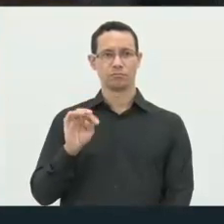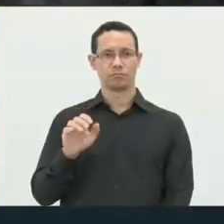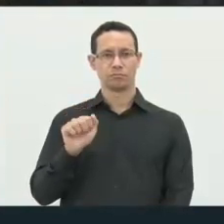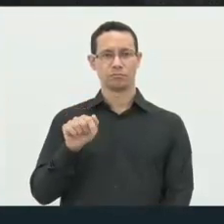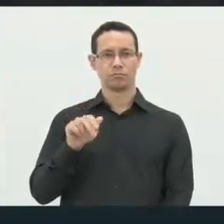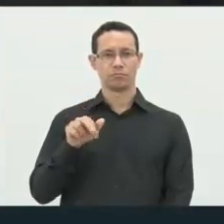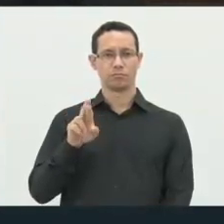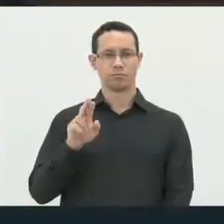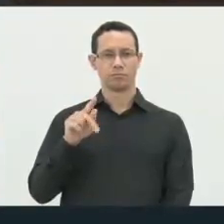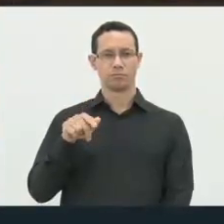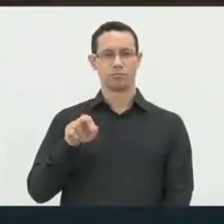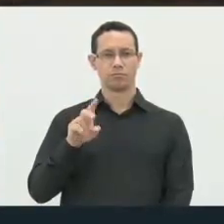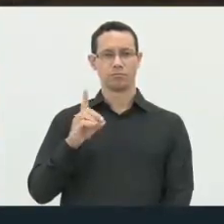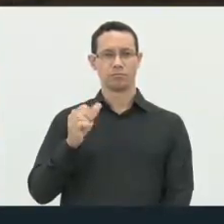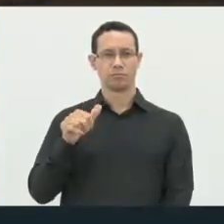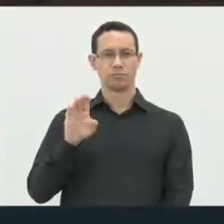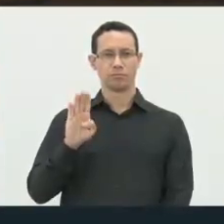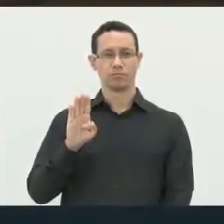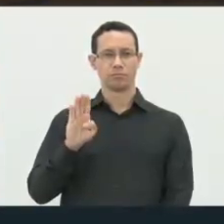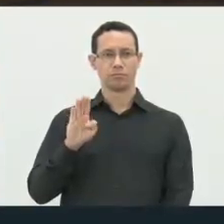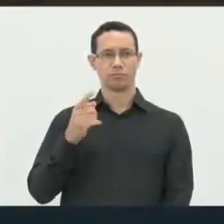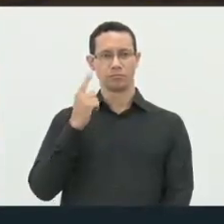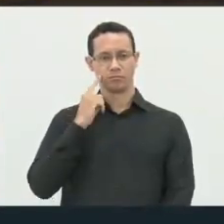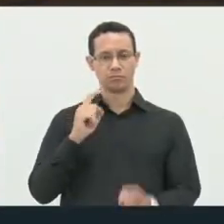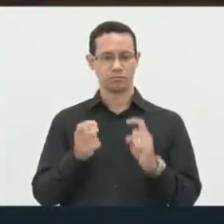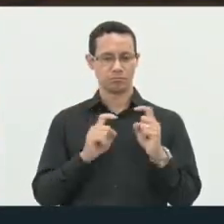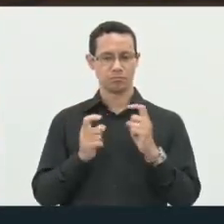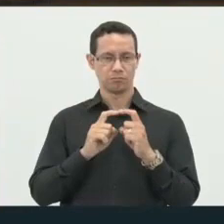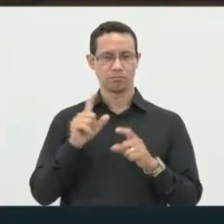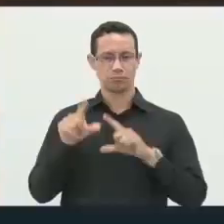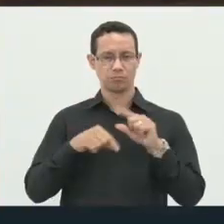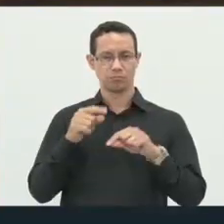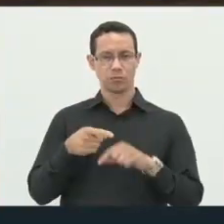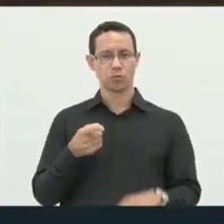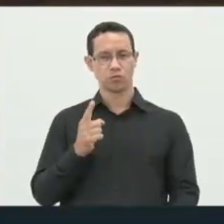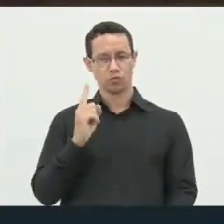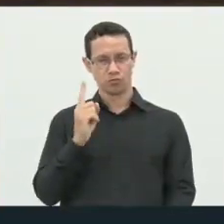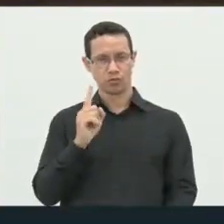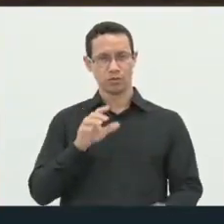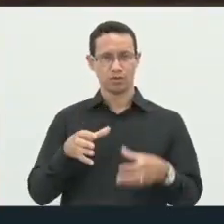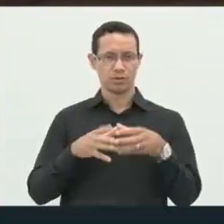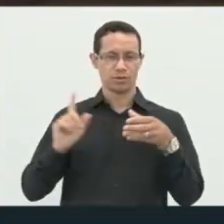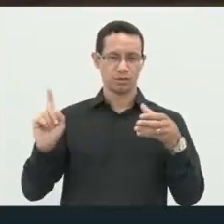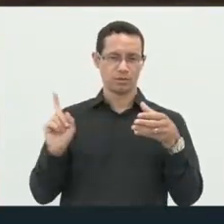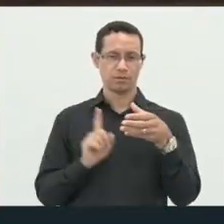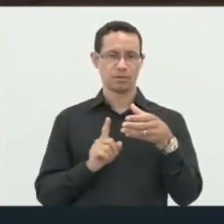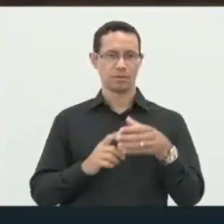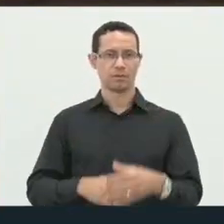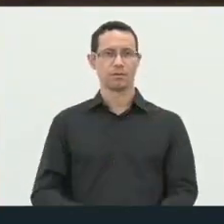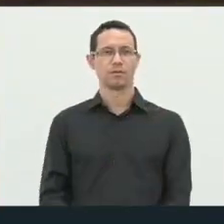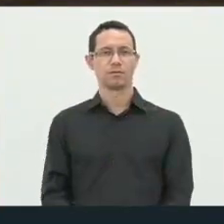que se reúnam indiquem entre si um membro para compor a comissão